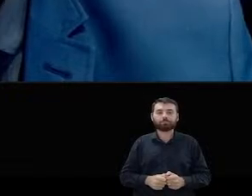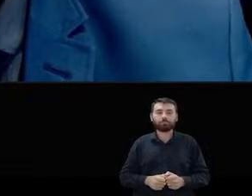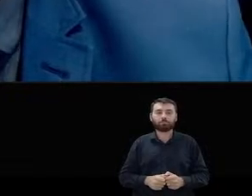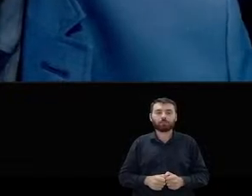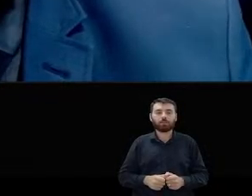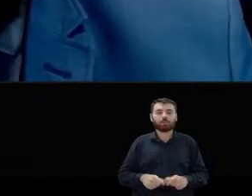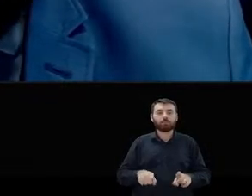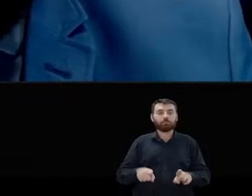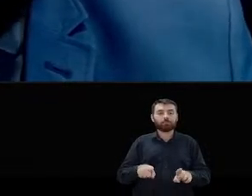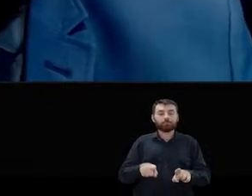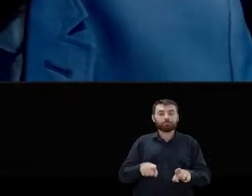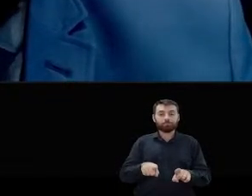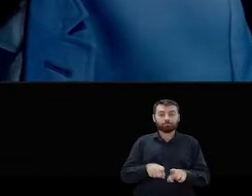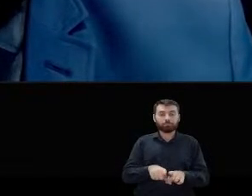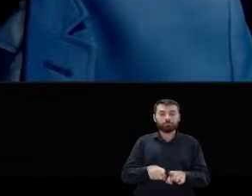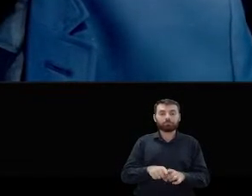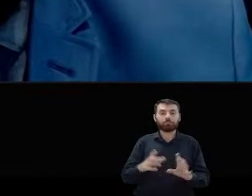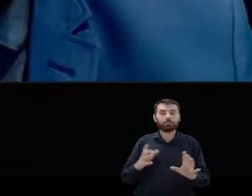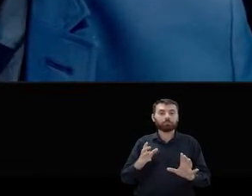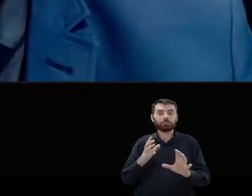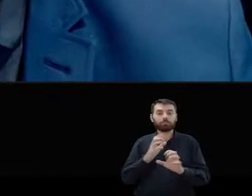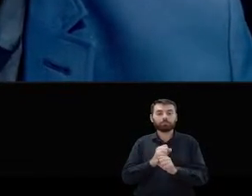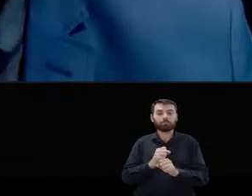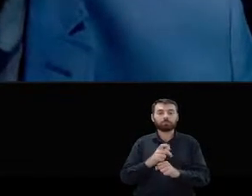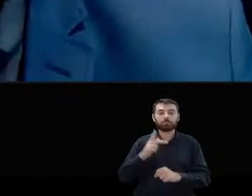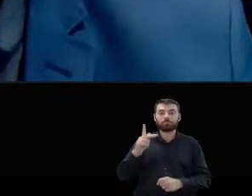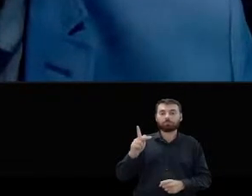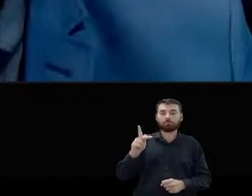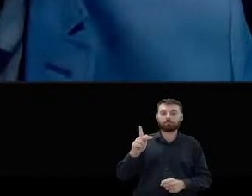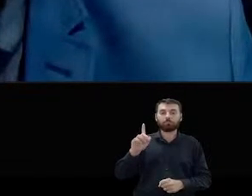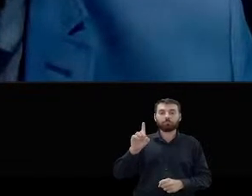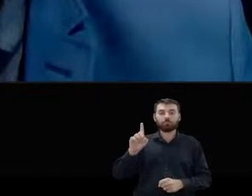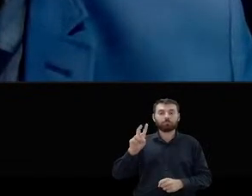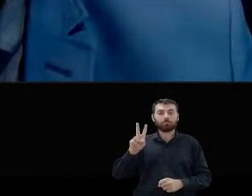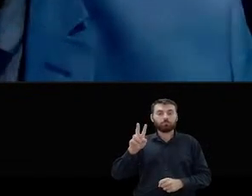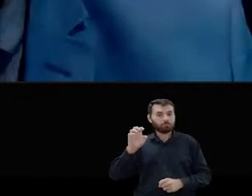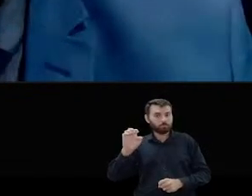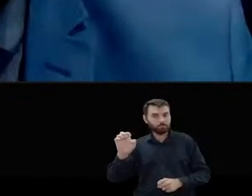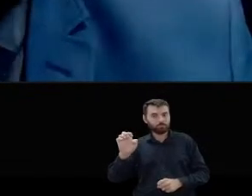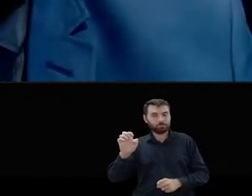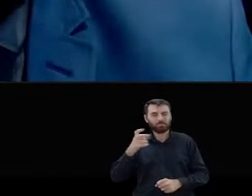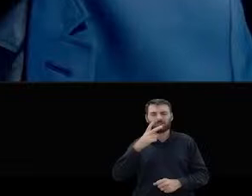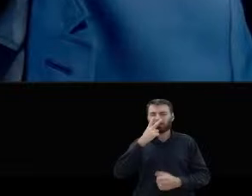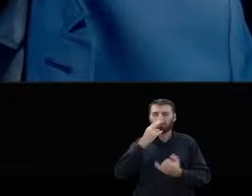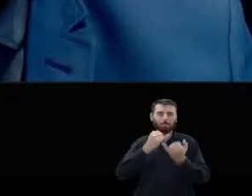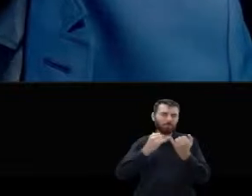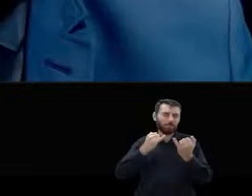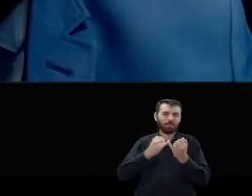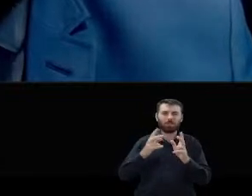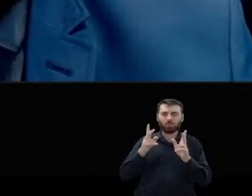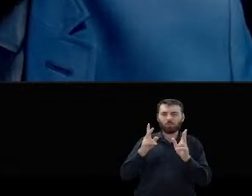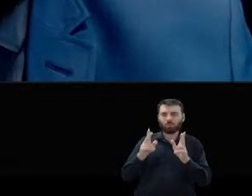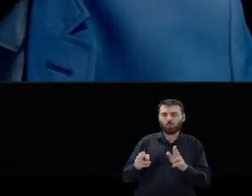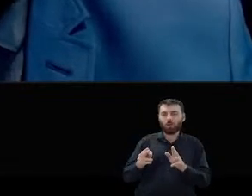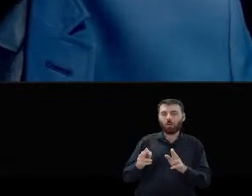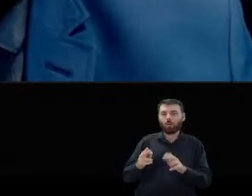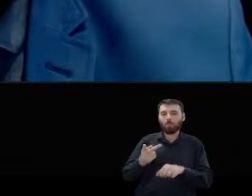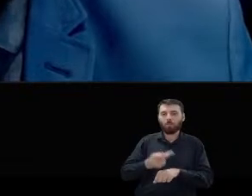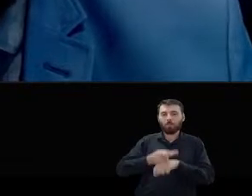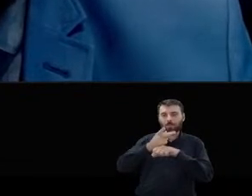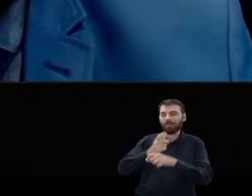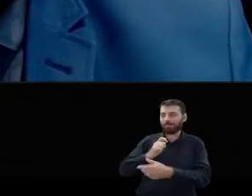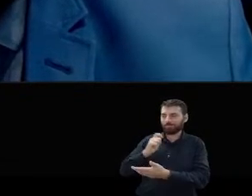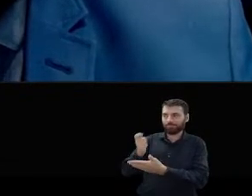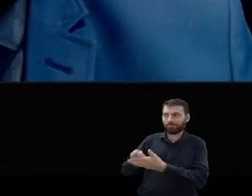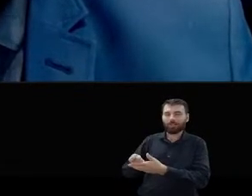o cálculo do PDVE. Seria basicamente a mesma discussão acerca da gratificação de função, né? O PDVE ele